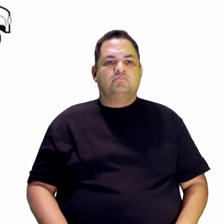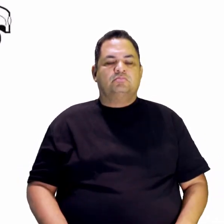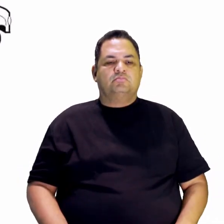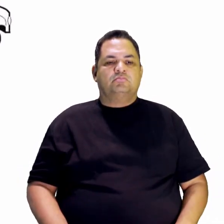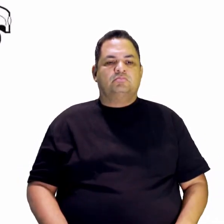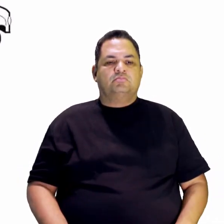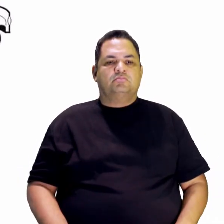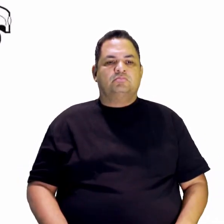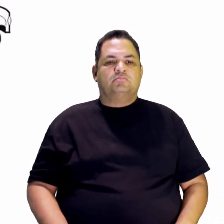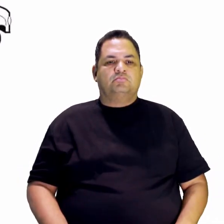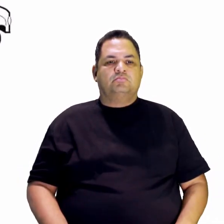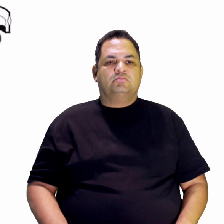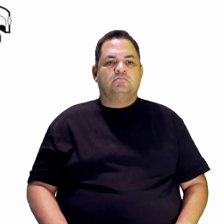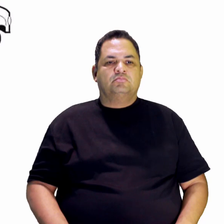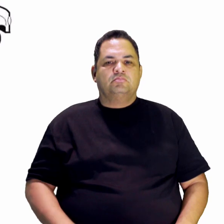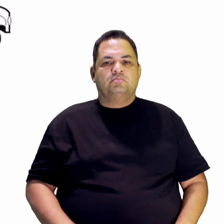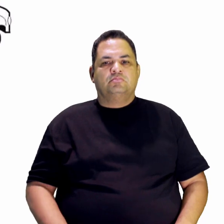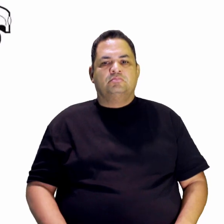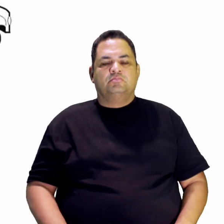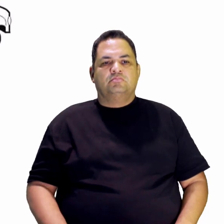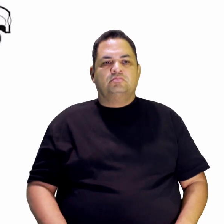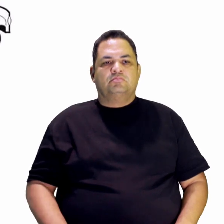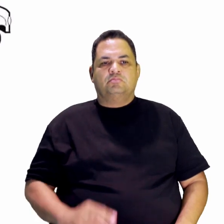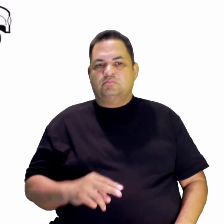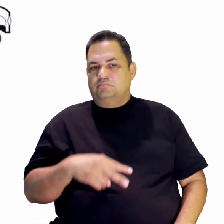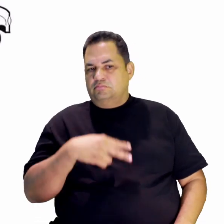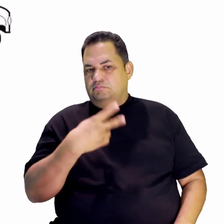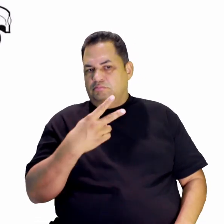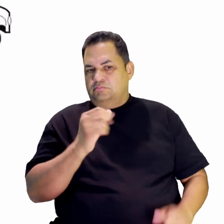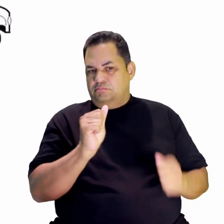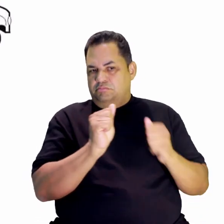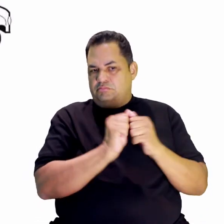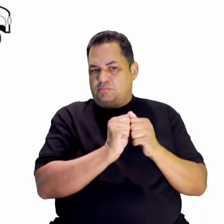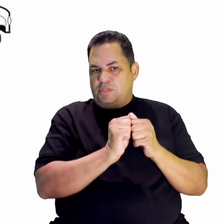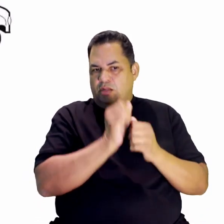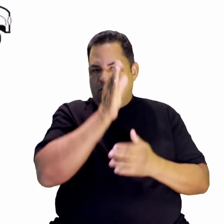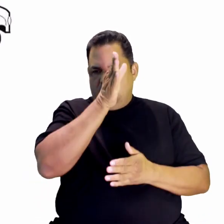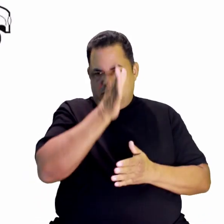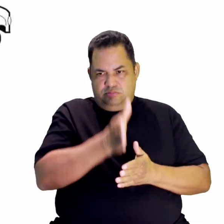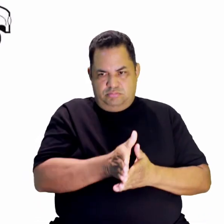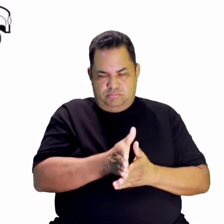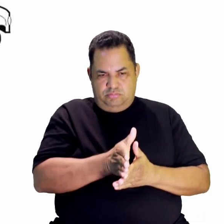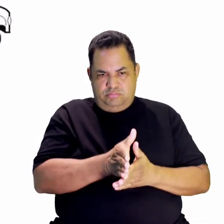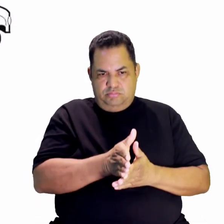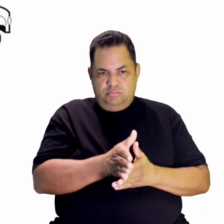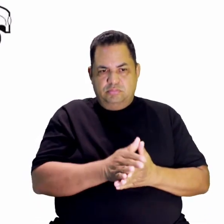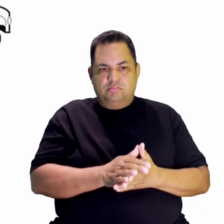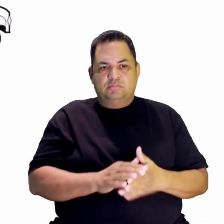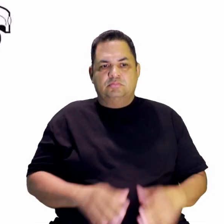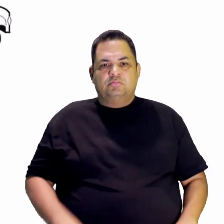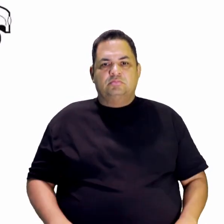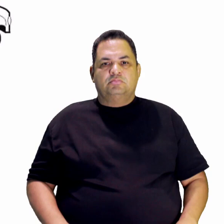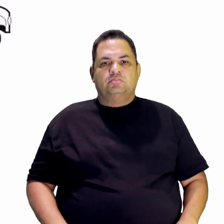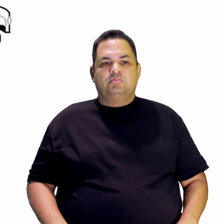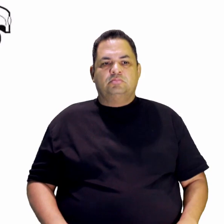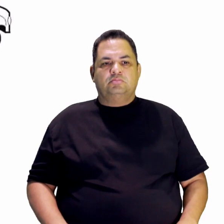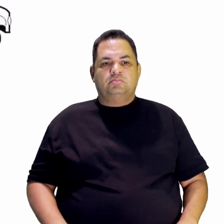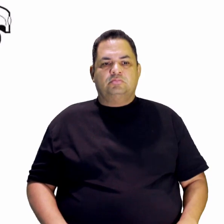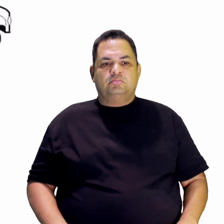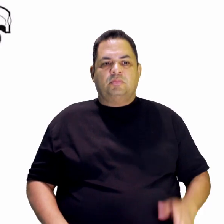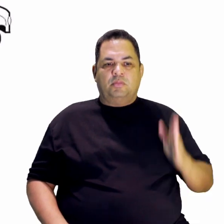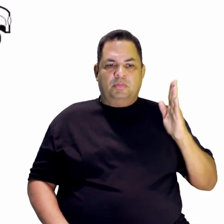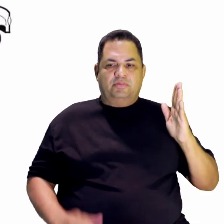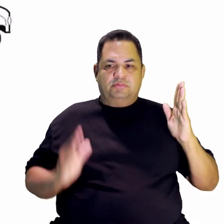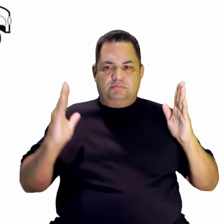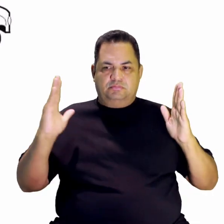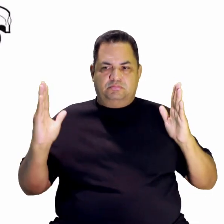vão para trás ficar coladinhas lá. As duas vão ficar coladinhas, mas no meio. Vai ficar uma lá atrás e outra